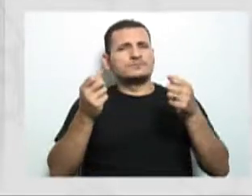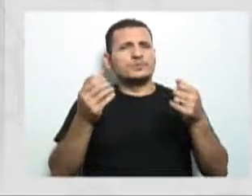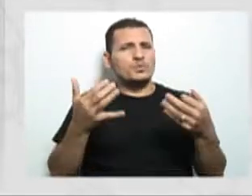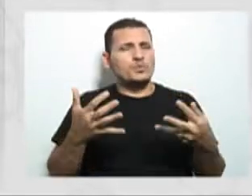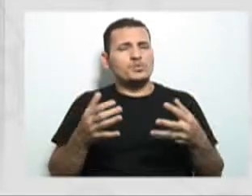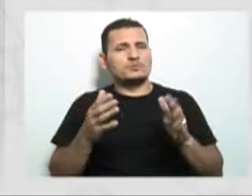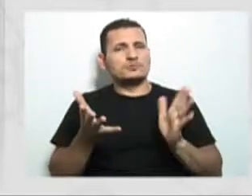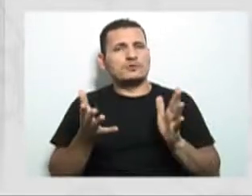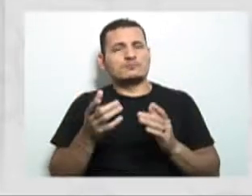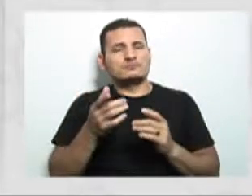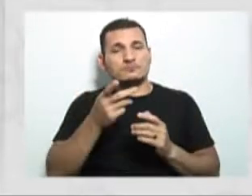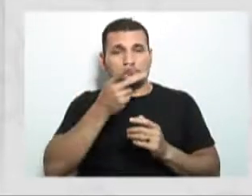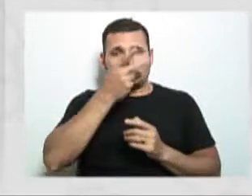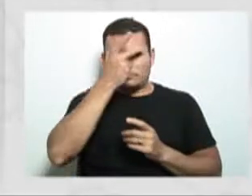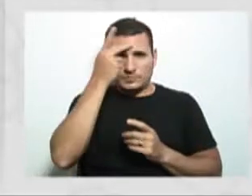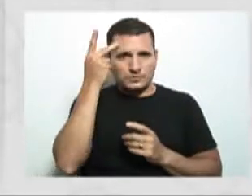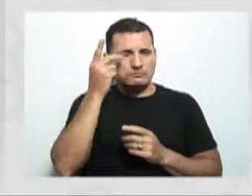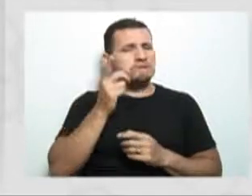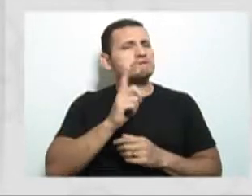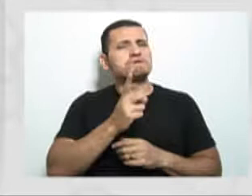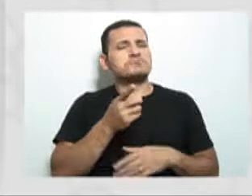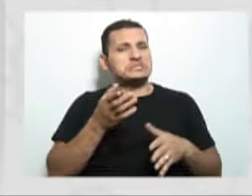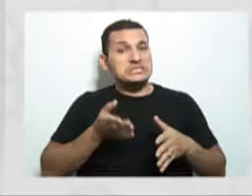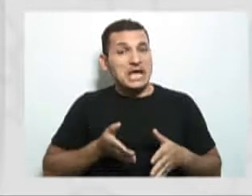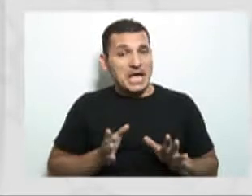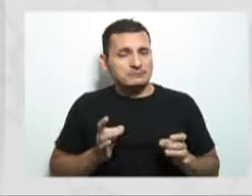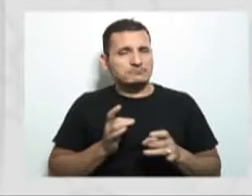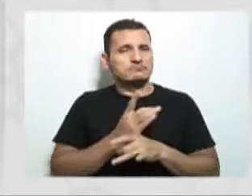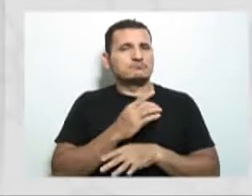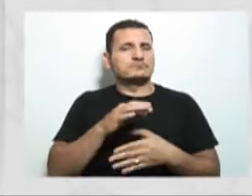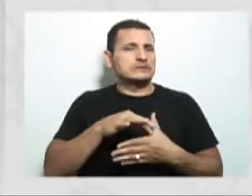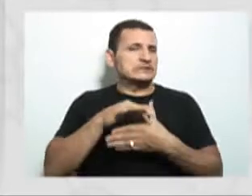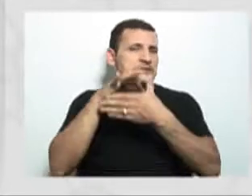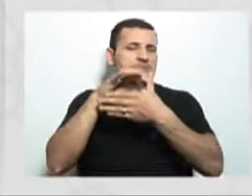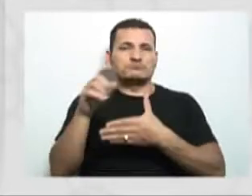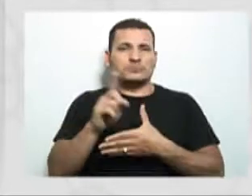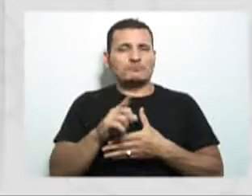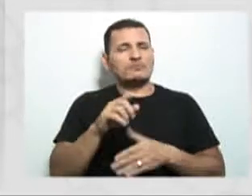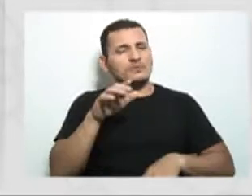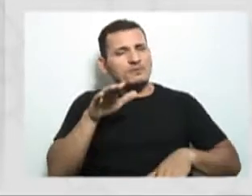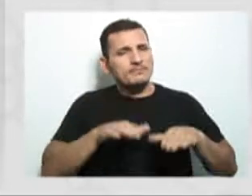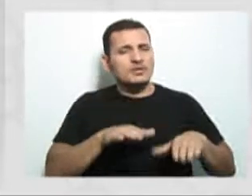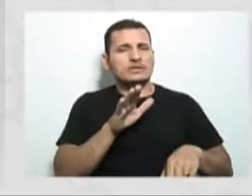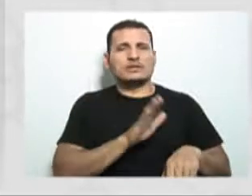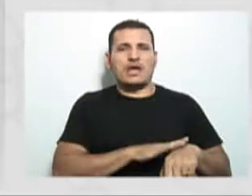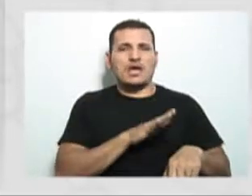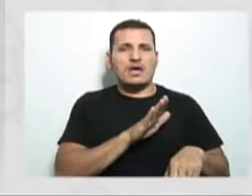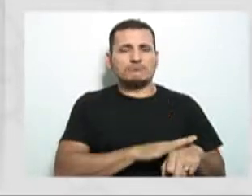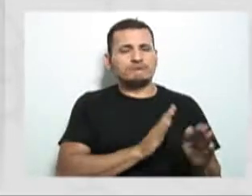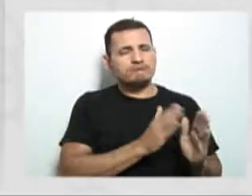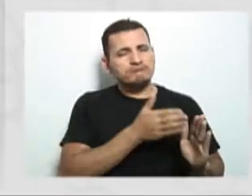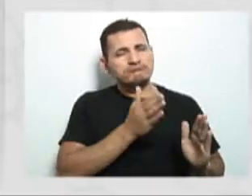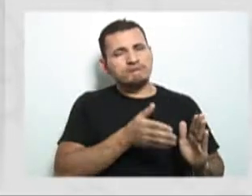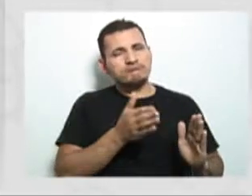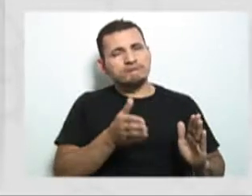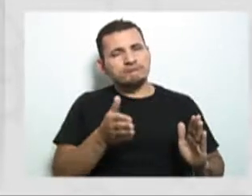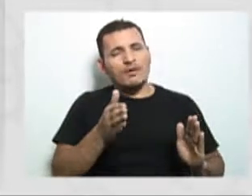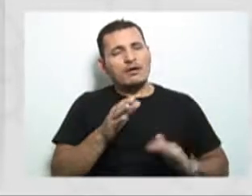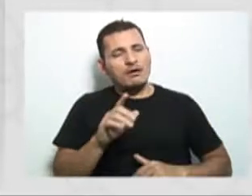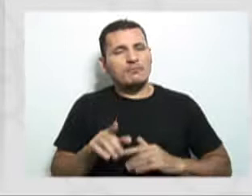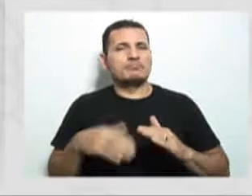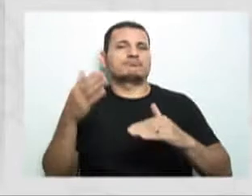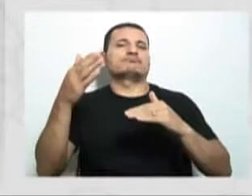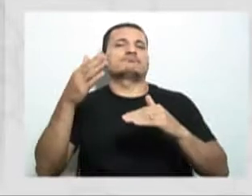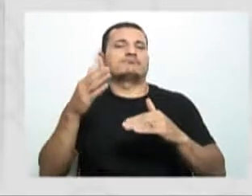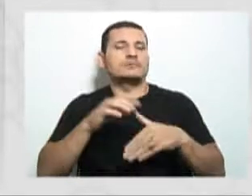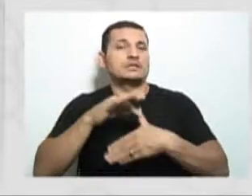líderes. Elas se tornam líder com o tempo. Claro que para isso ela tem que querer. Não é? Ela tem que sentir realmente essa necessidade.